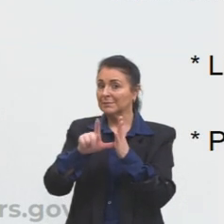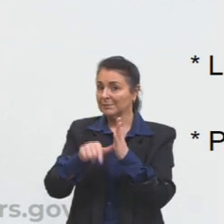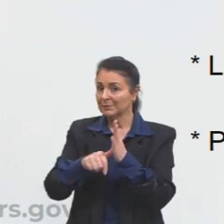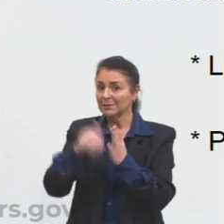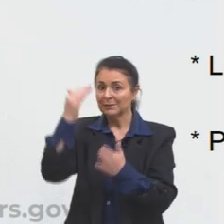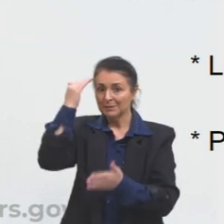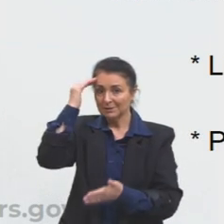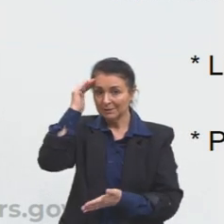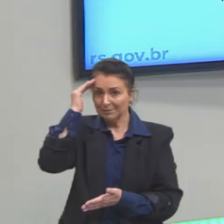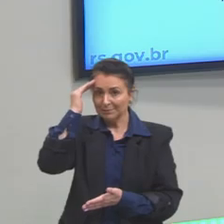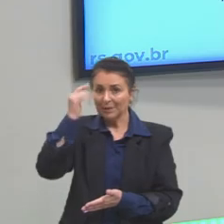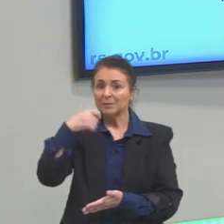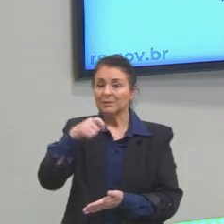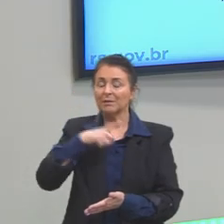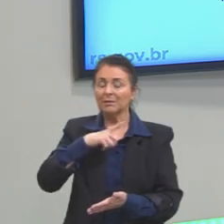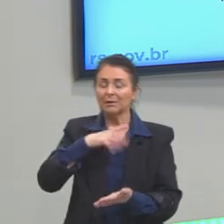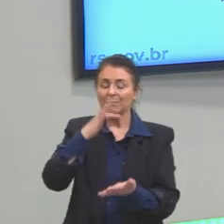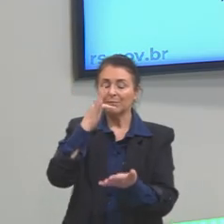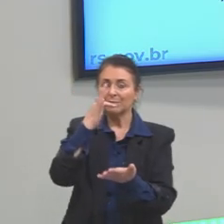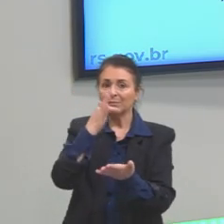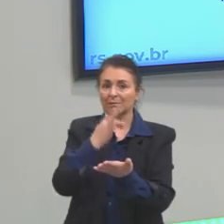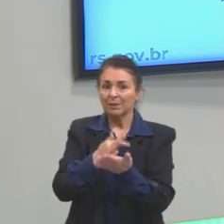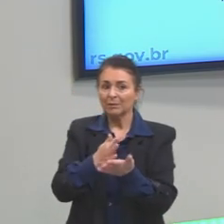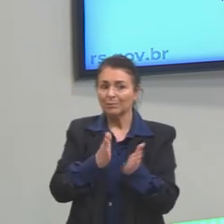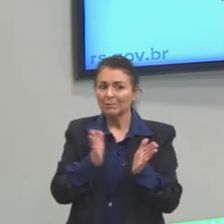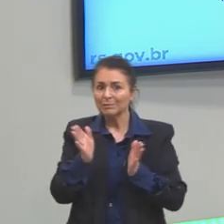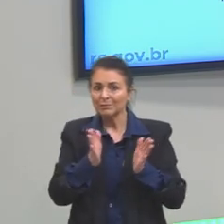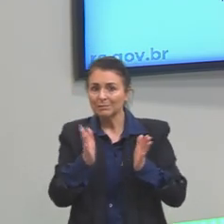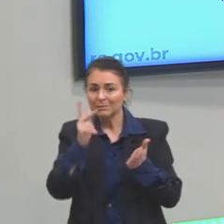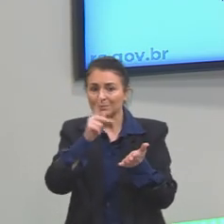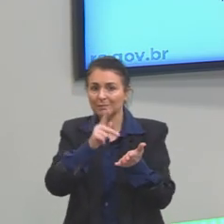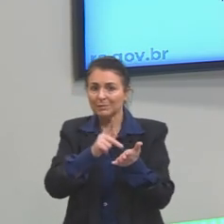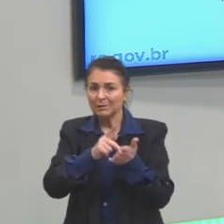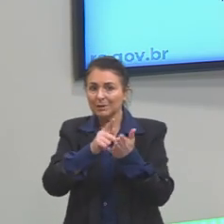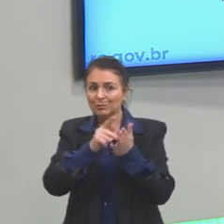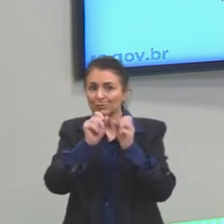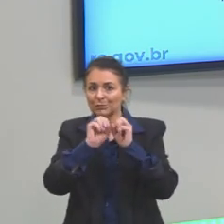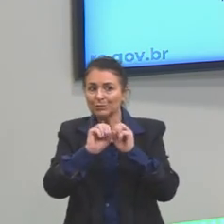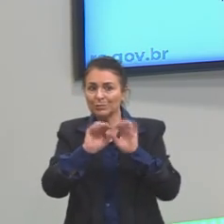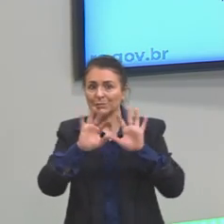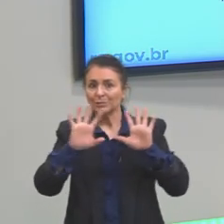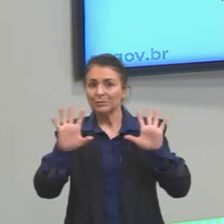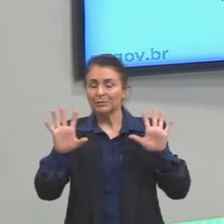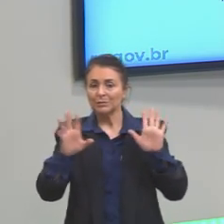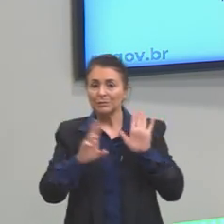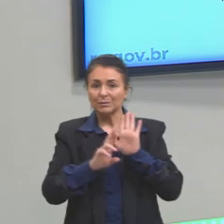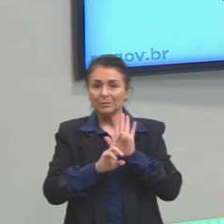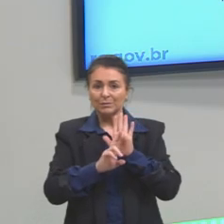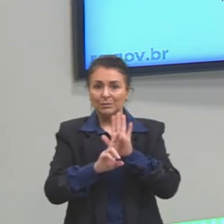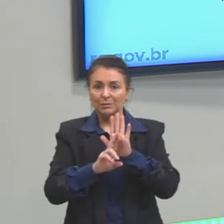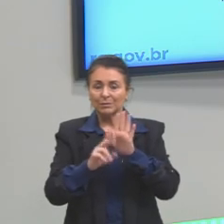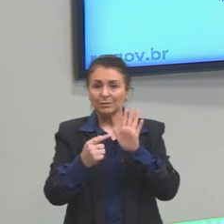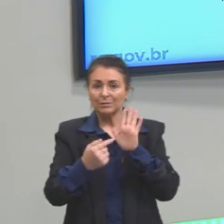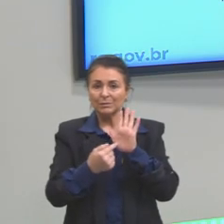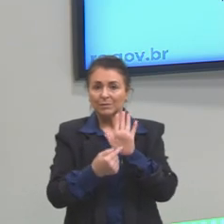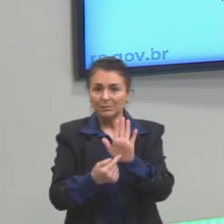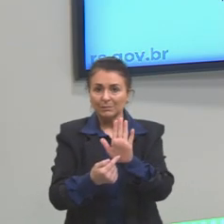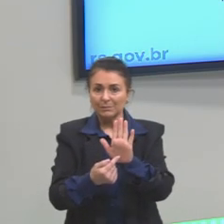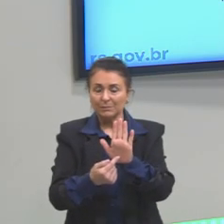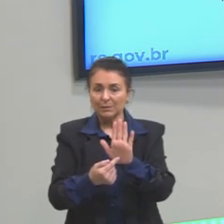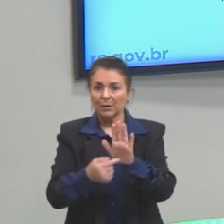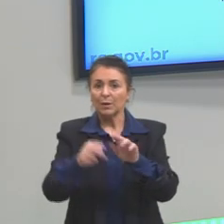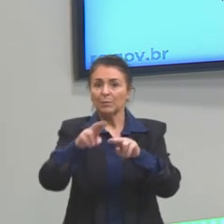você vai ter acesso as verdades reveladas E aí você vai entender né Por exemplo a Santíssima Trindade né